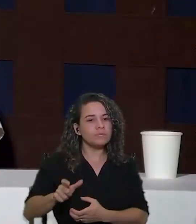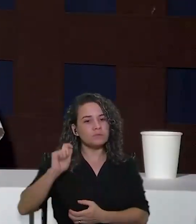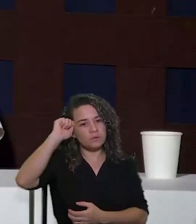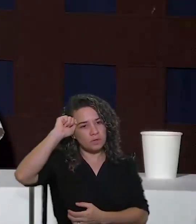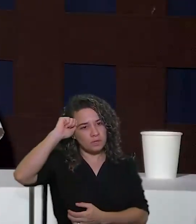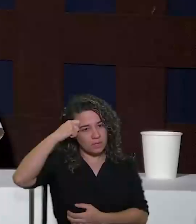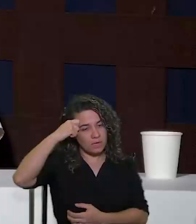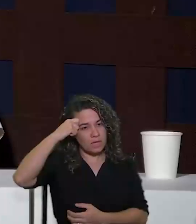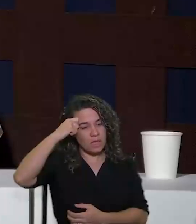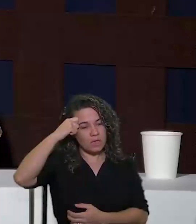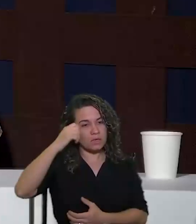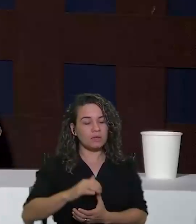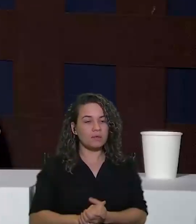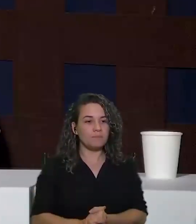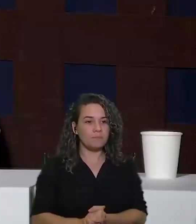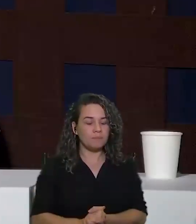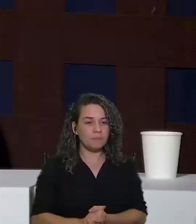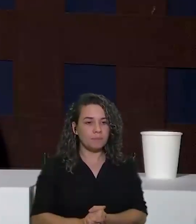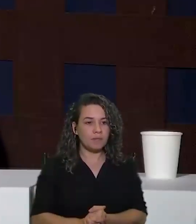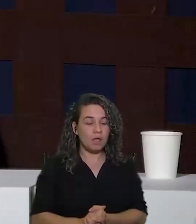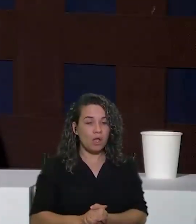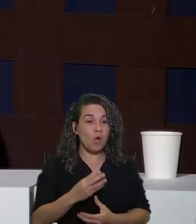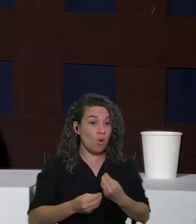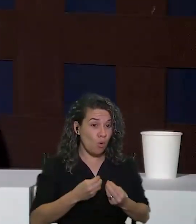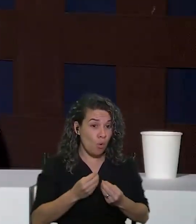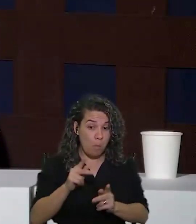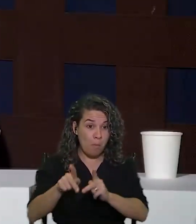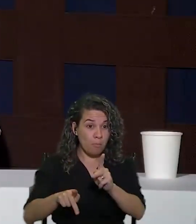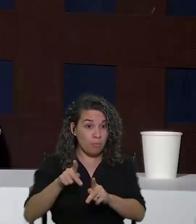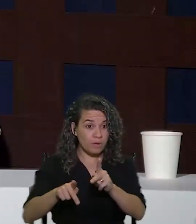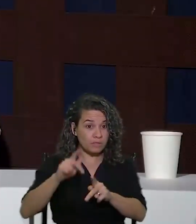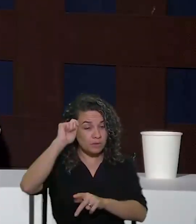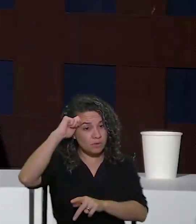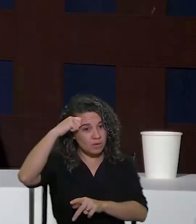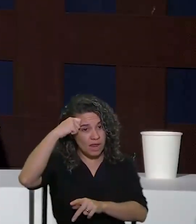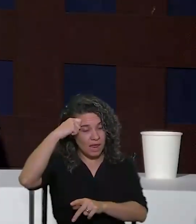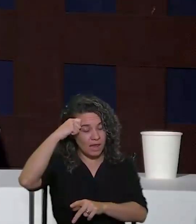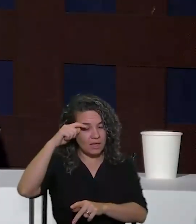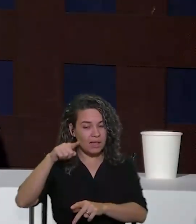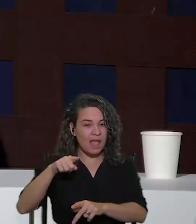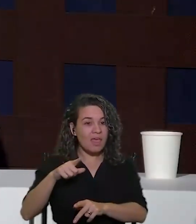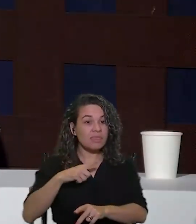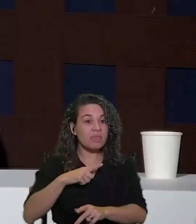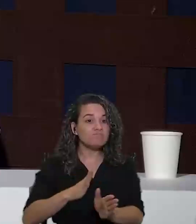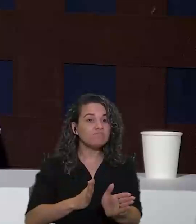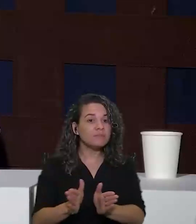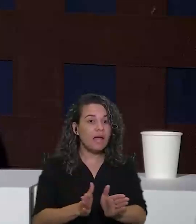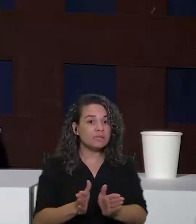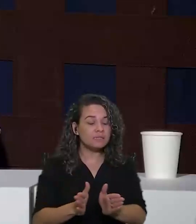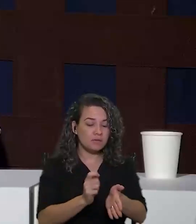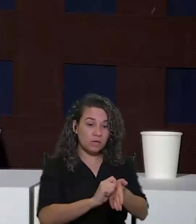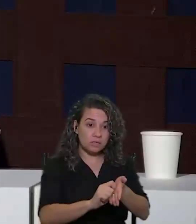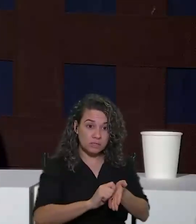como a leitura e a escrita chega para a população negra. Tá? E eu estou falando da leitura e da escrita de ficção,